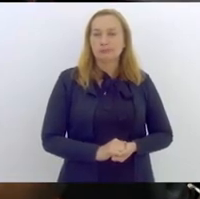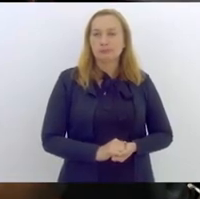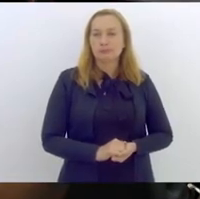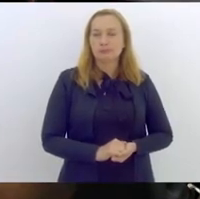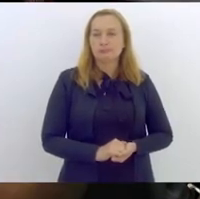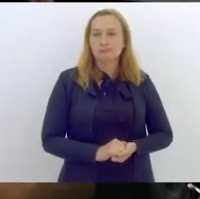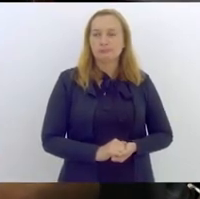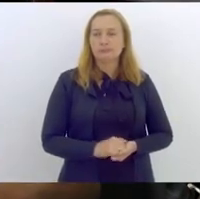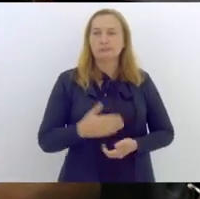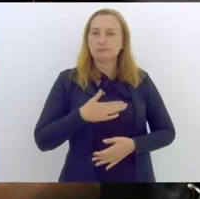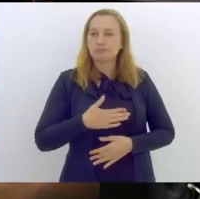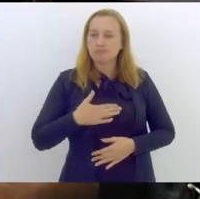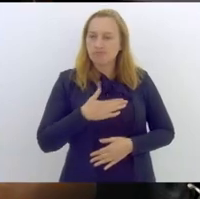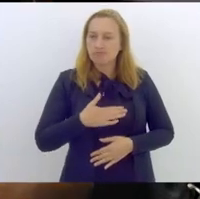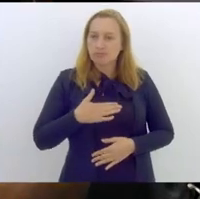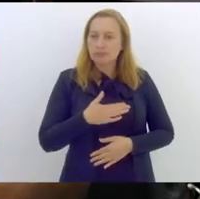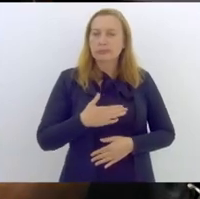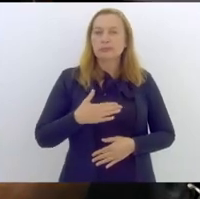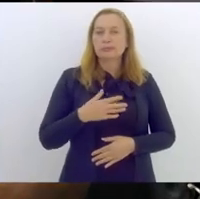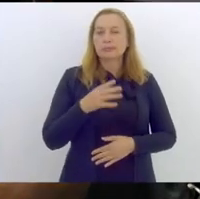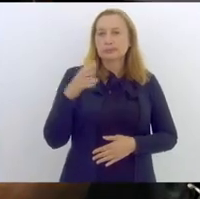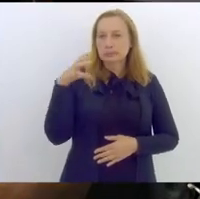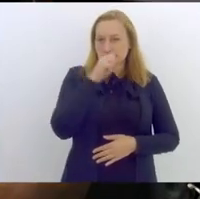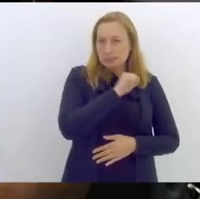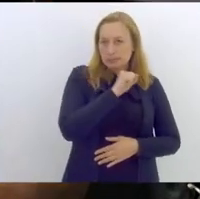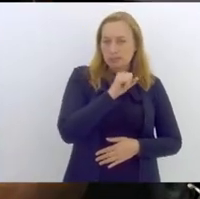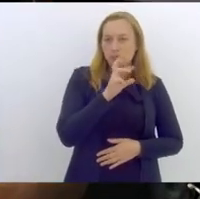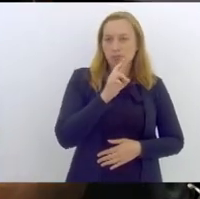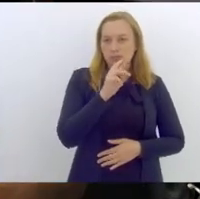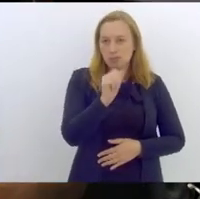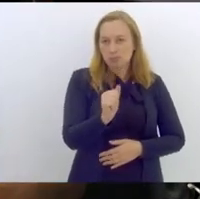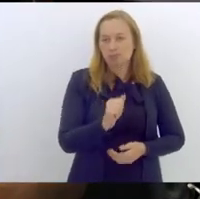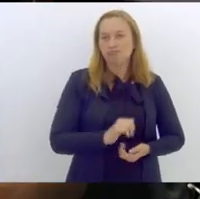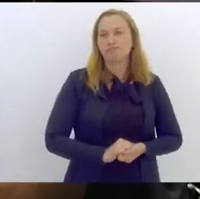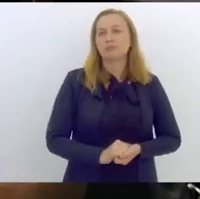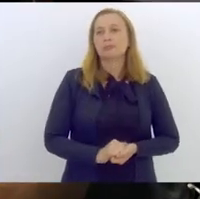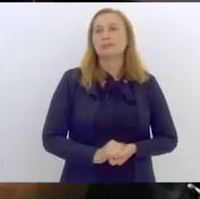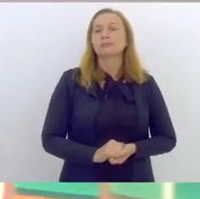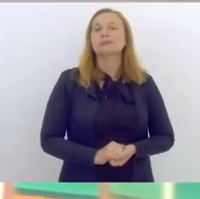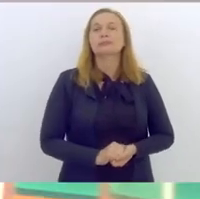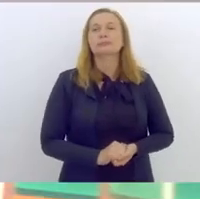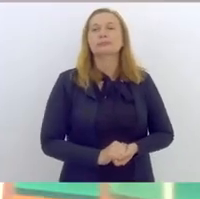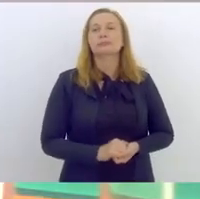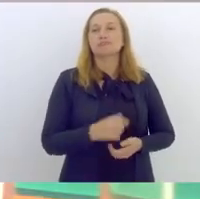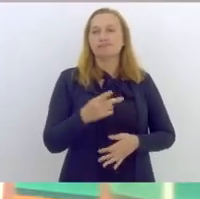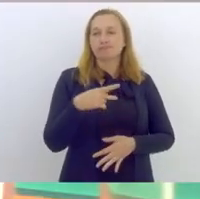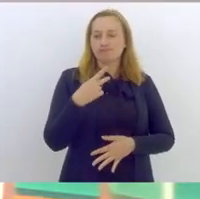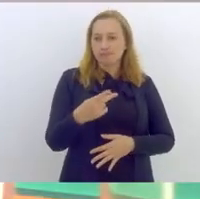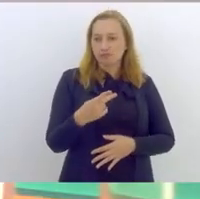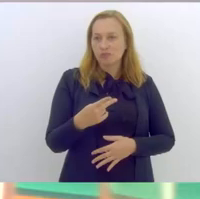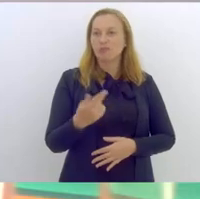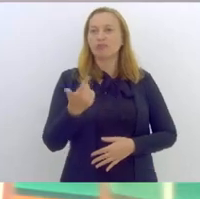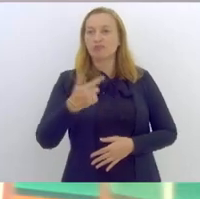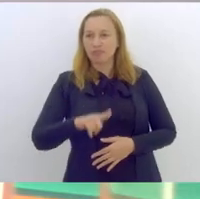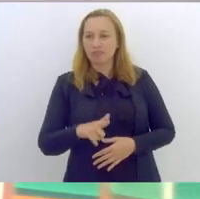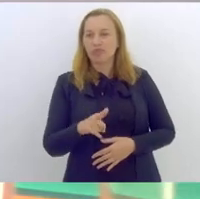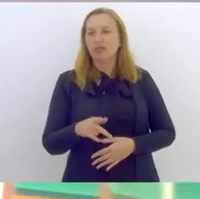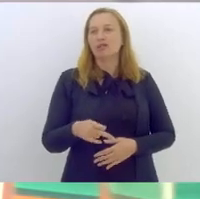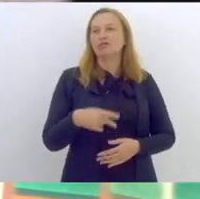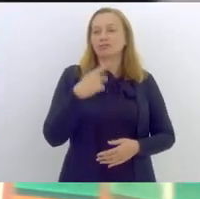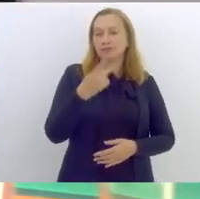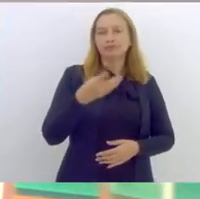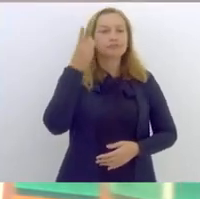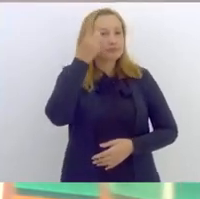Eu só gostaria de Rodrigo bem rapidamente é colaborar e ratificar as palavras